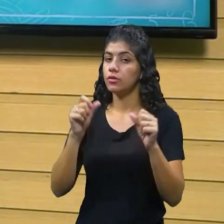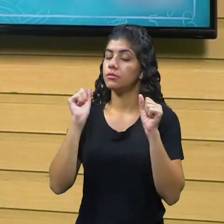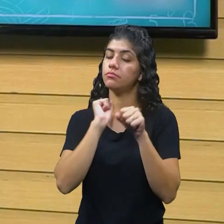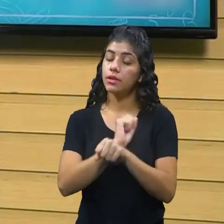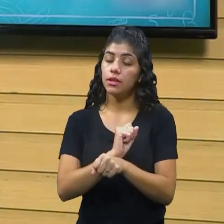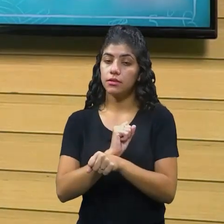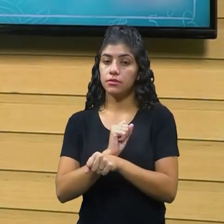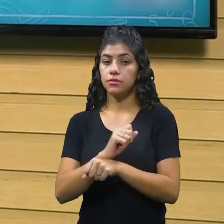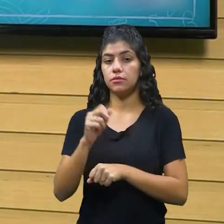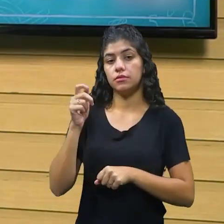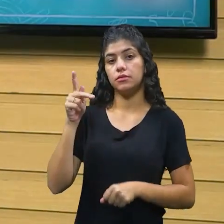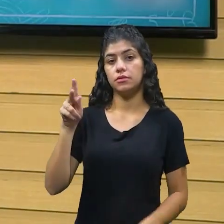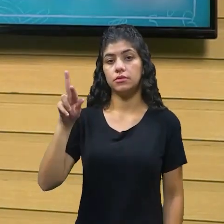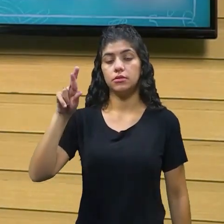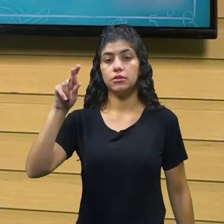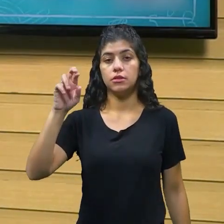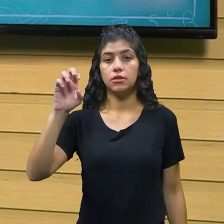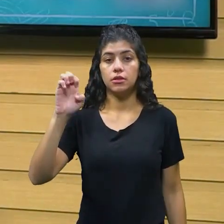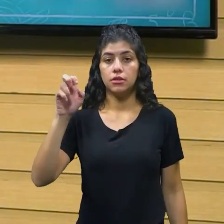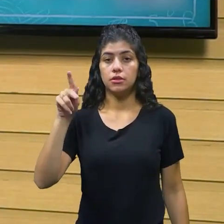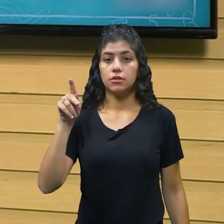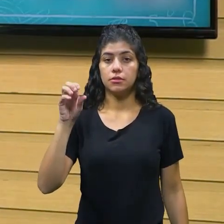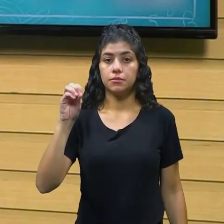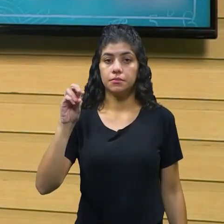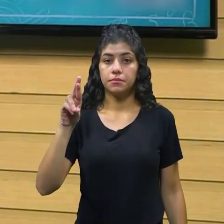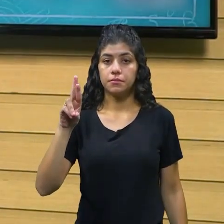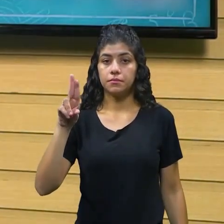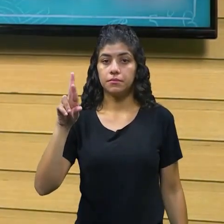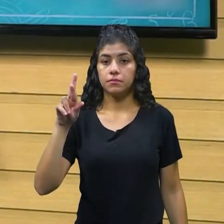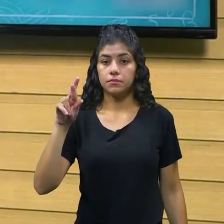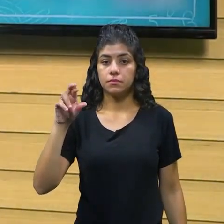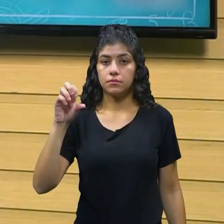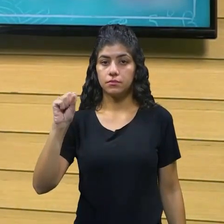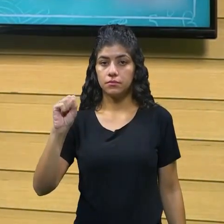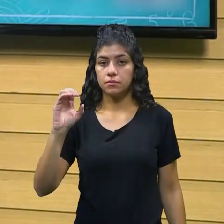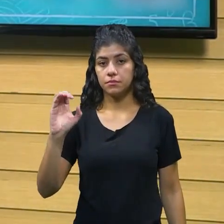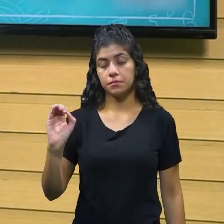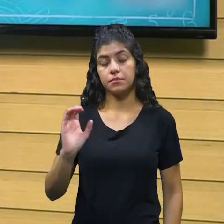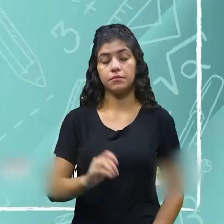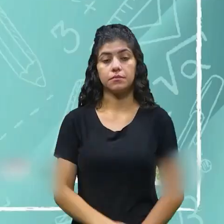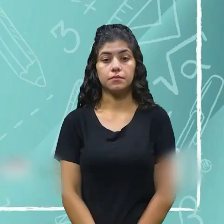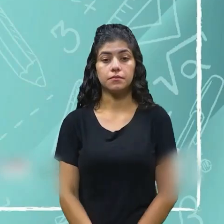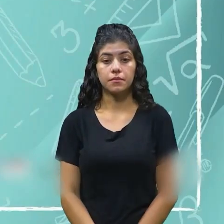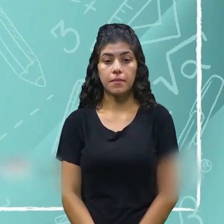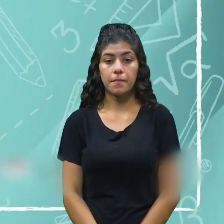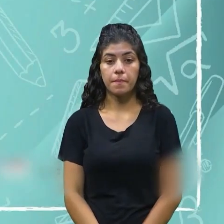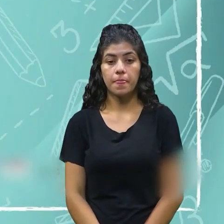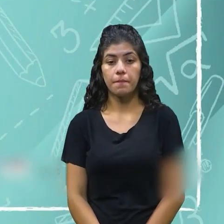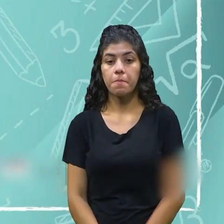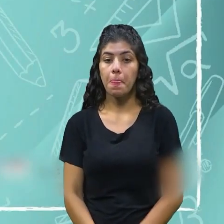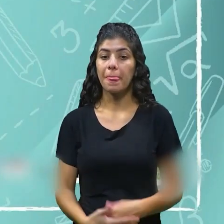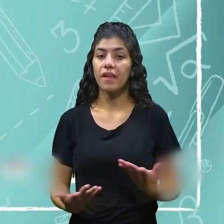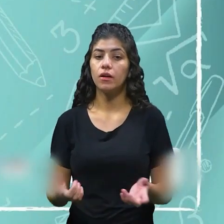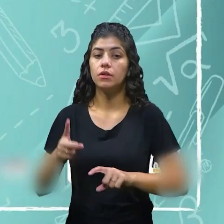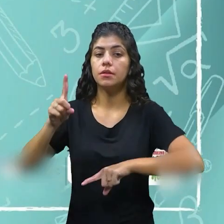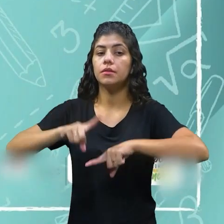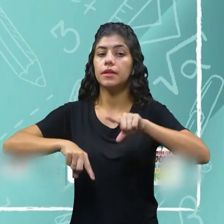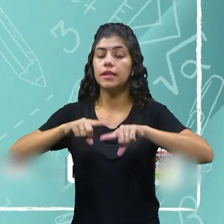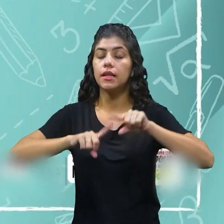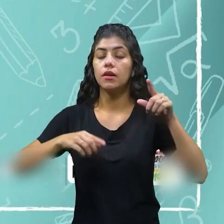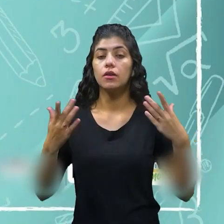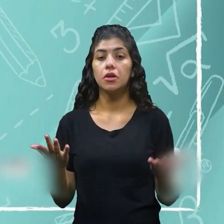repouso. É importante que a gente assimile essa questão de repouso e movimento, ok? Ponto material.